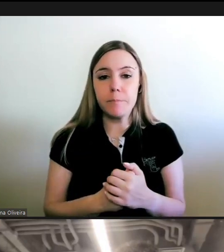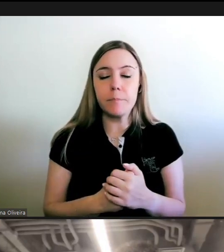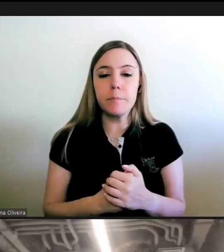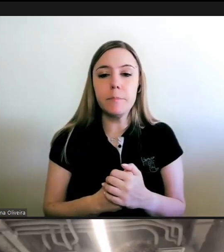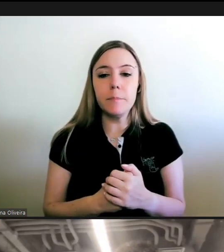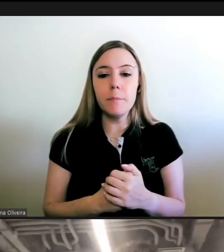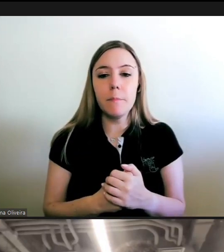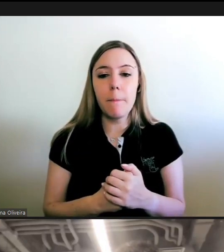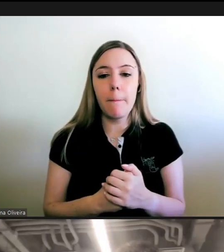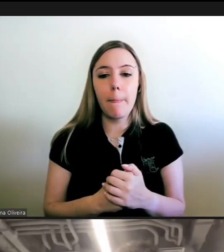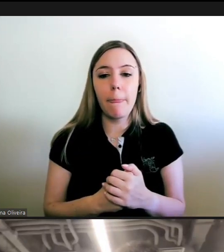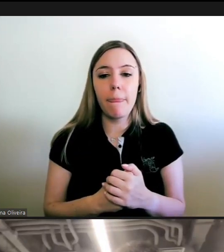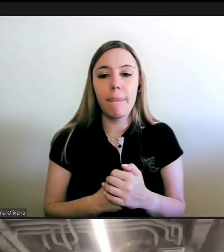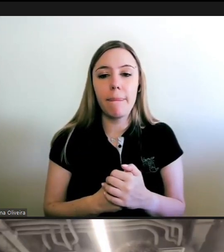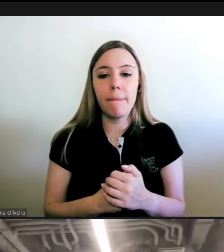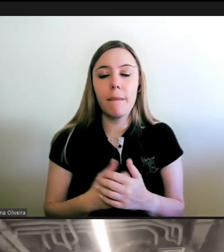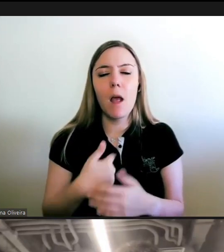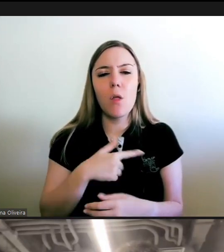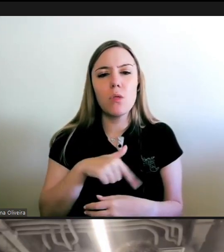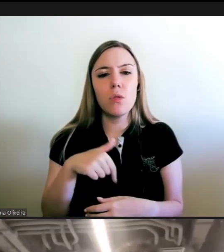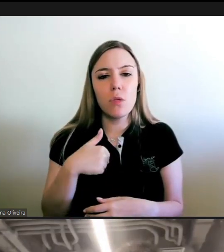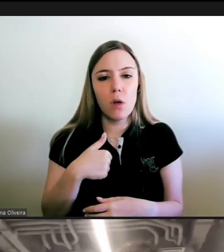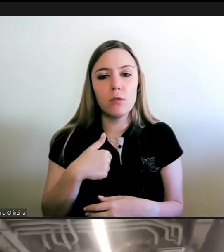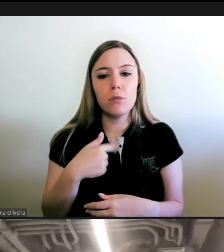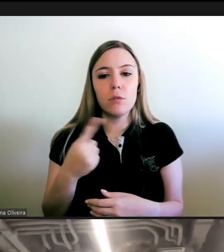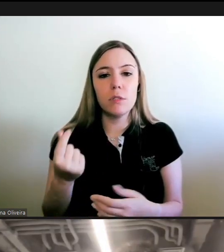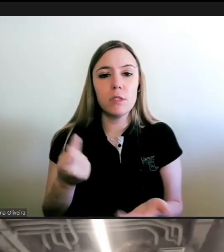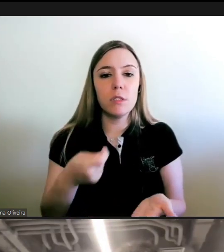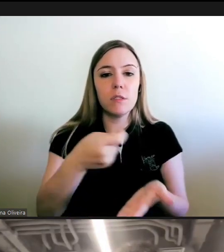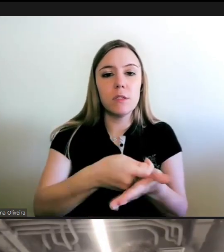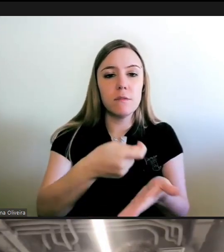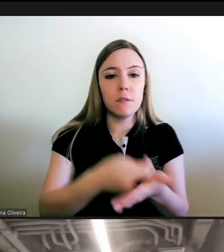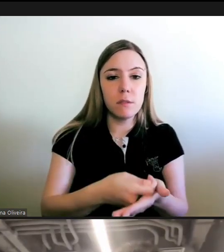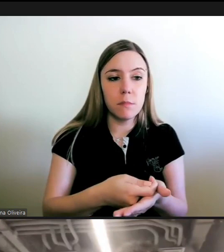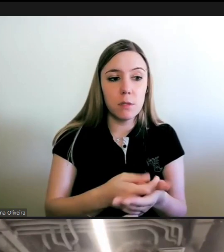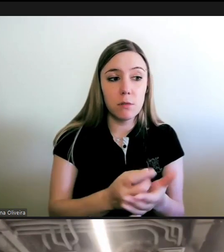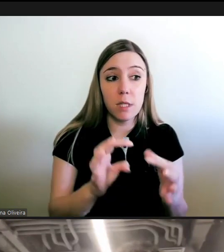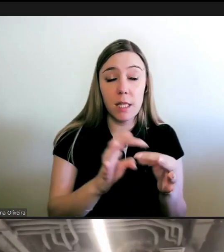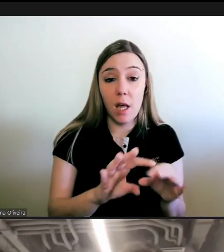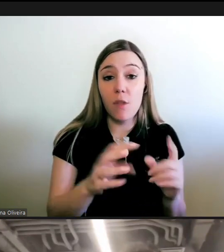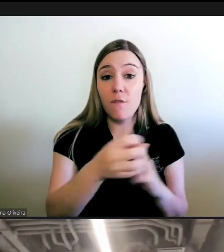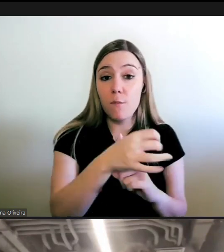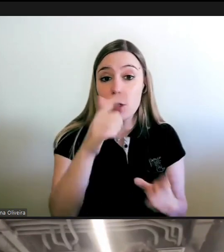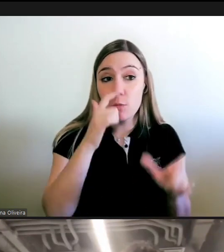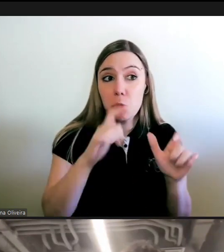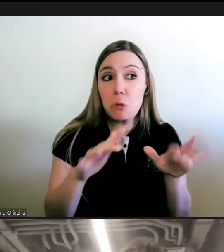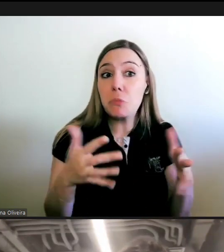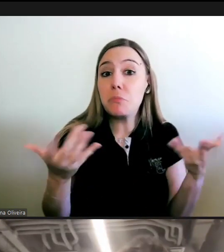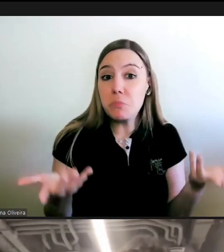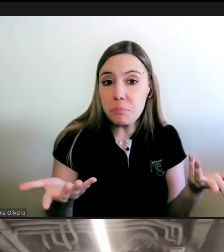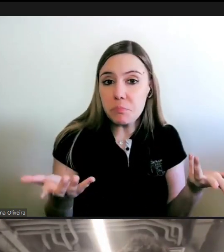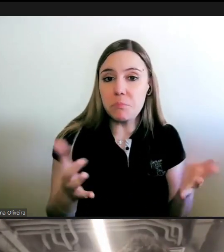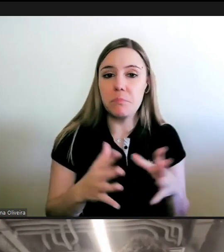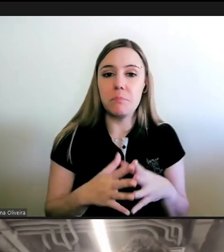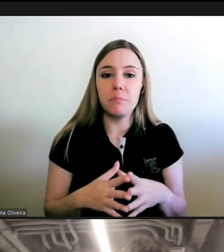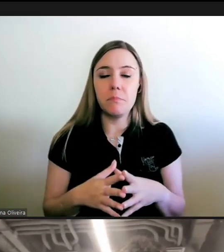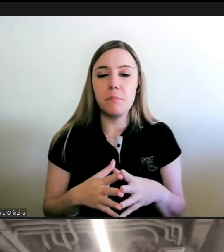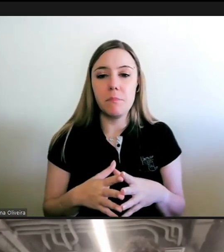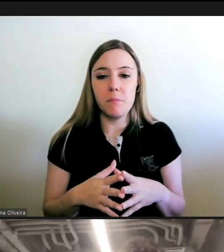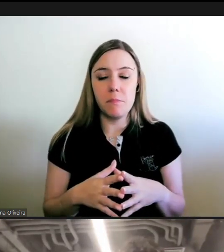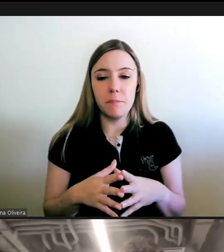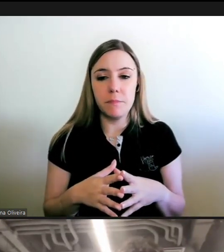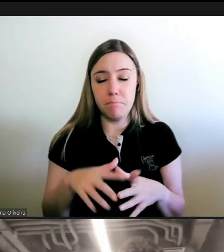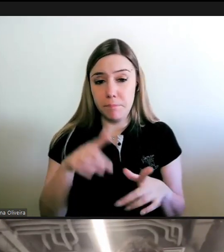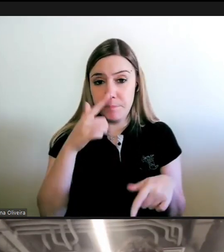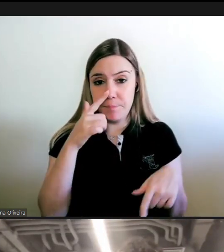que investimento é que nós estamos a fazer na formação das pessoas, ou seja, estão de facto